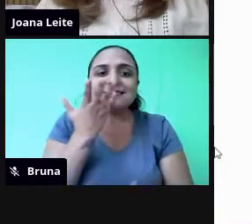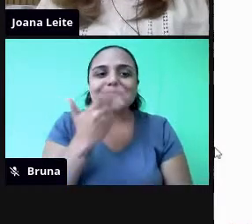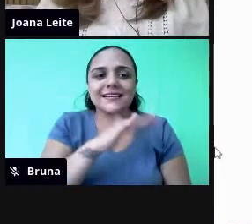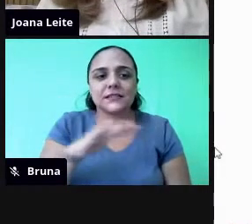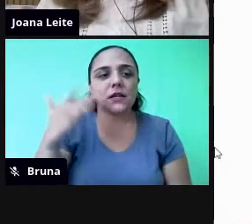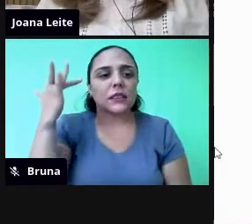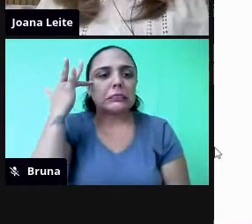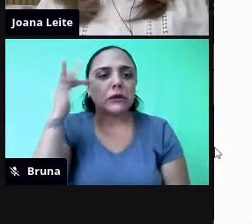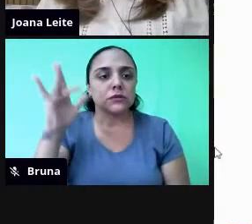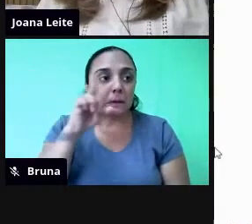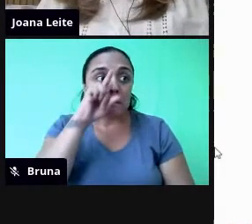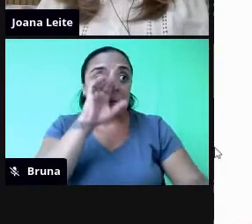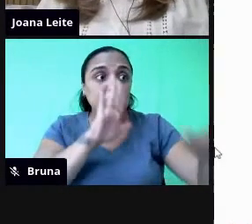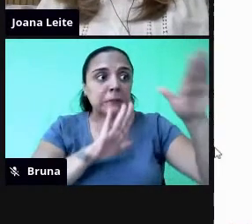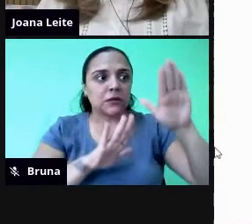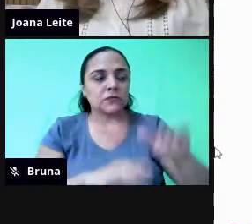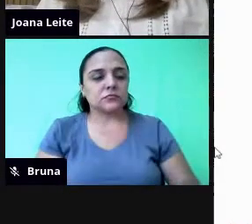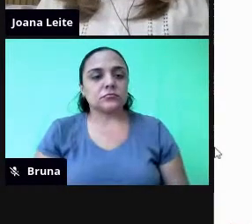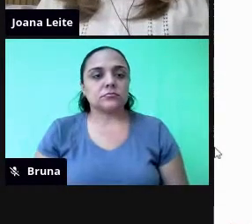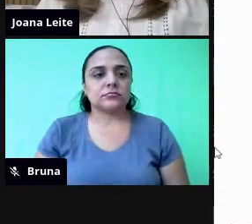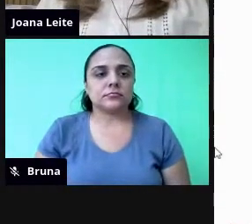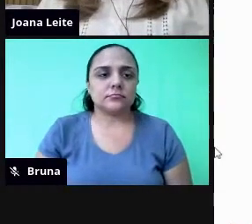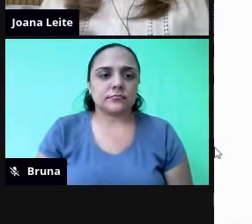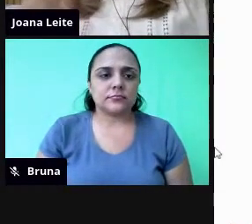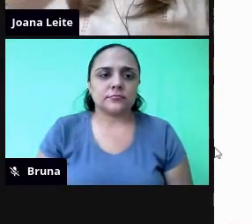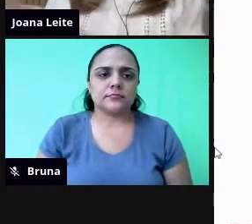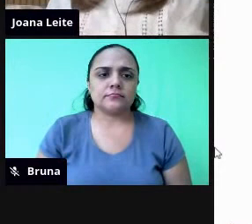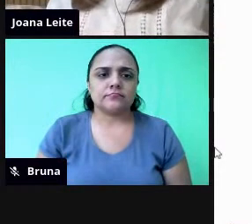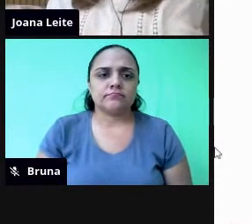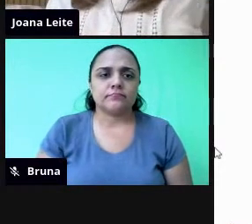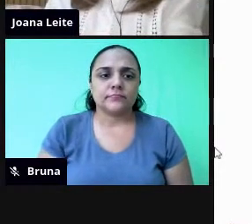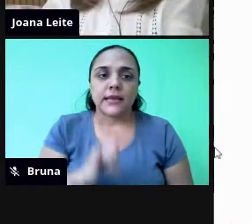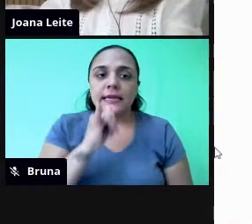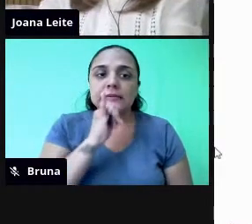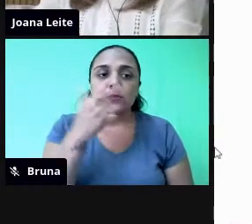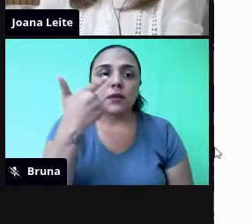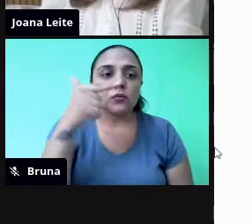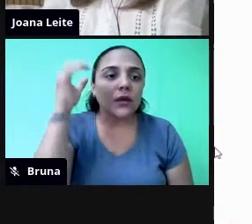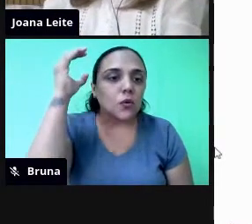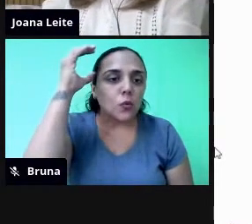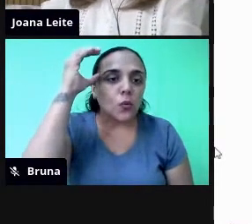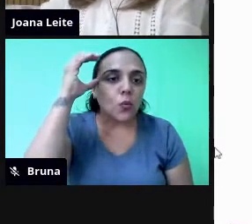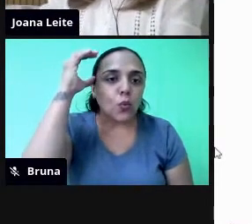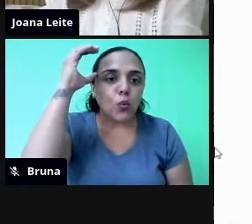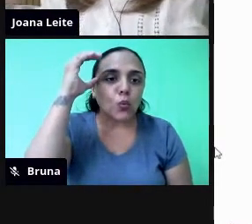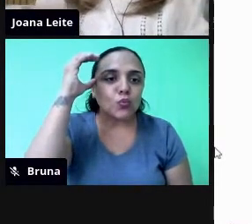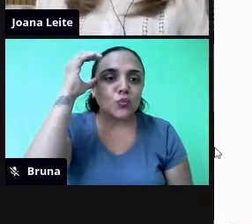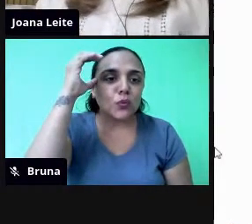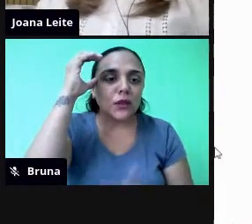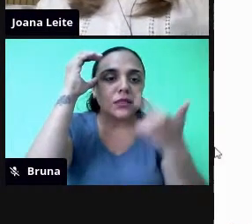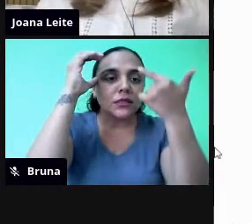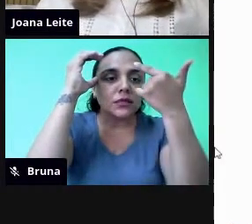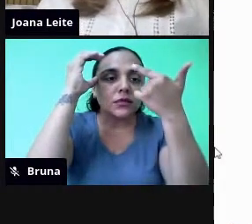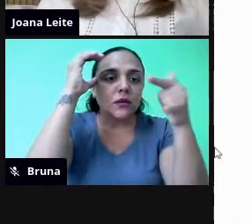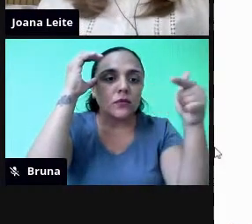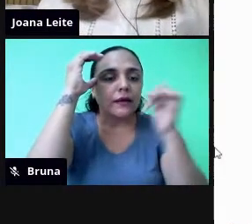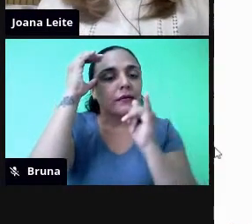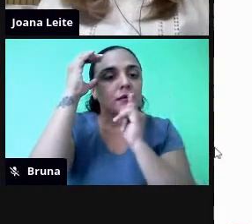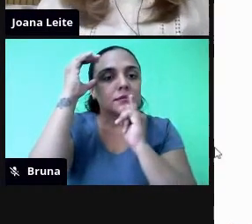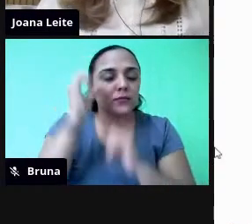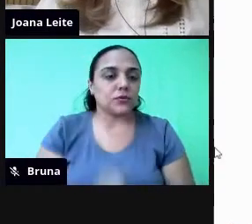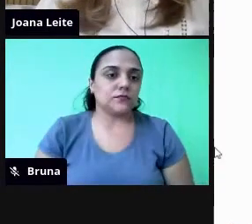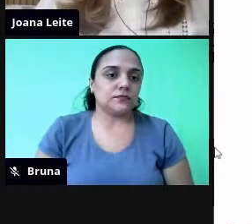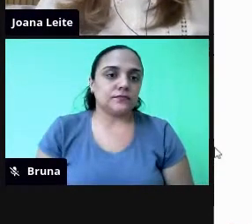elas não têm essa noção de, essa consciência do perigo, às vezes apego a